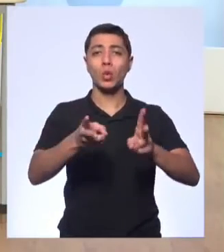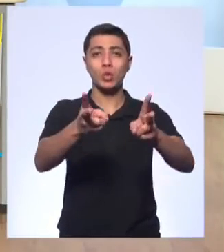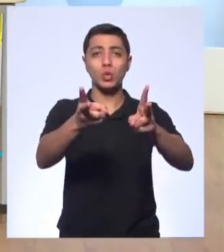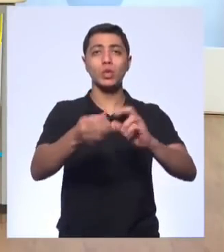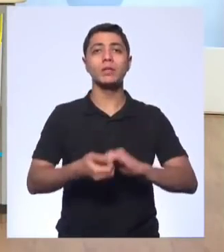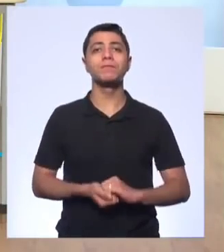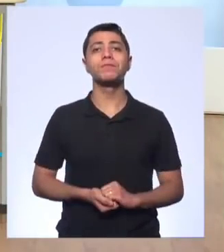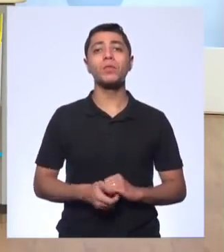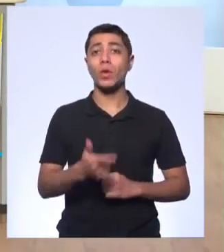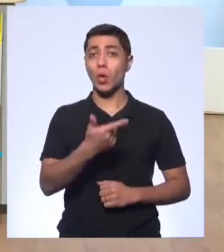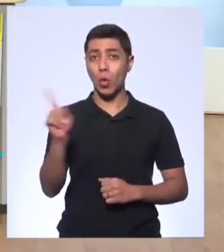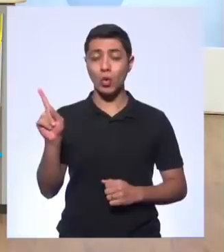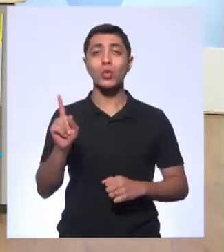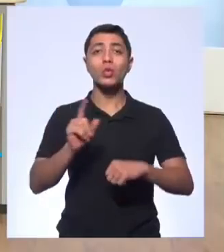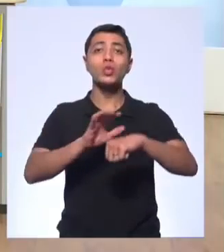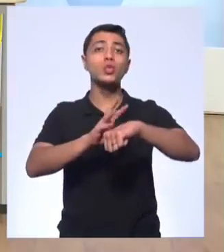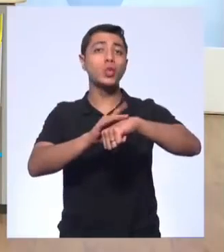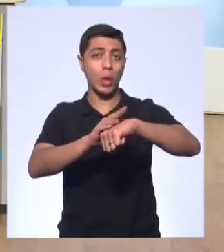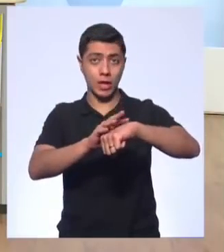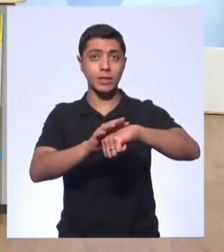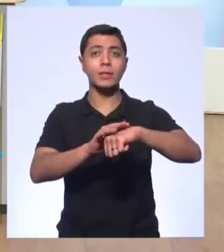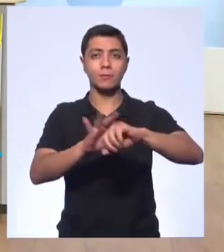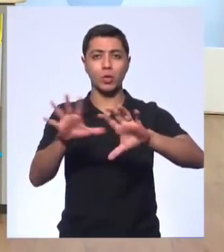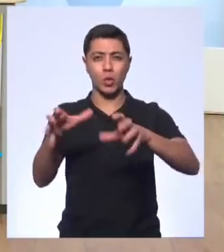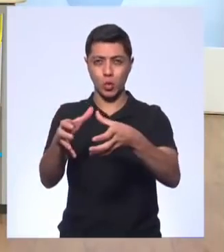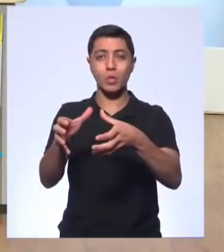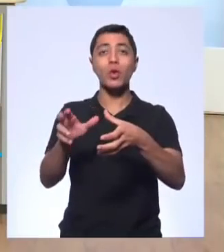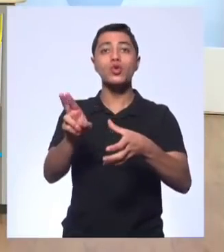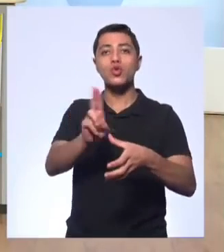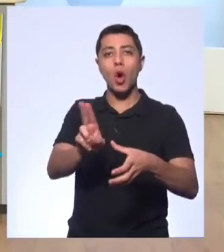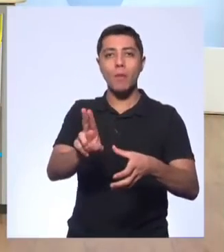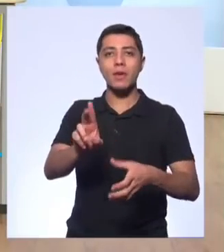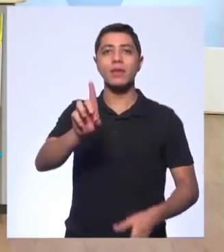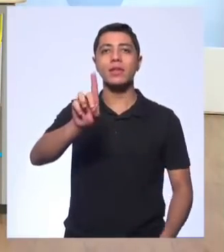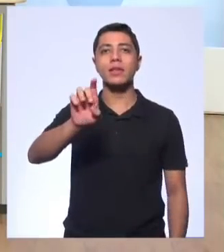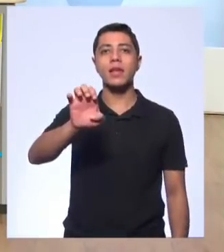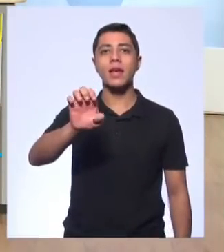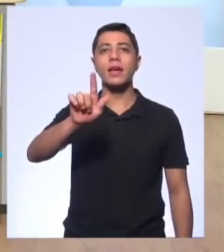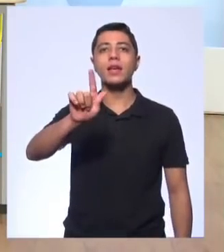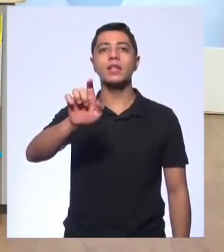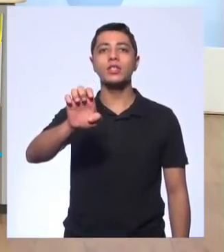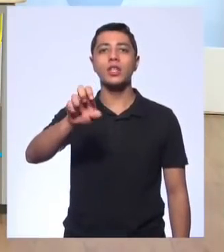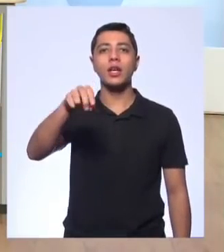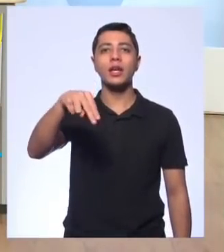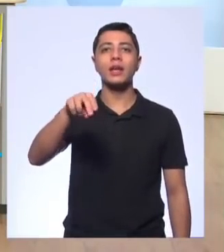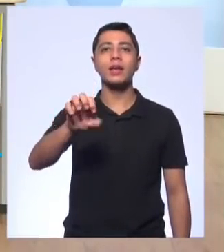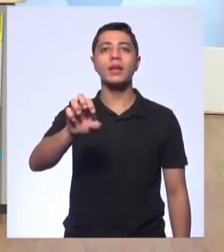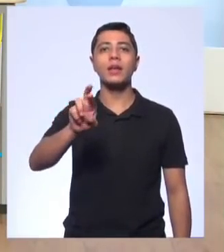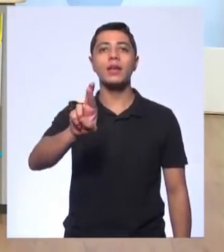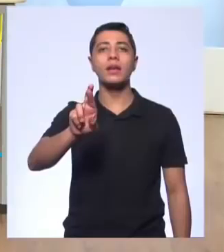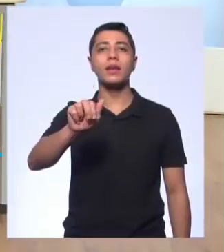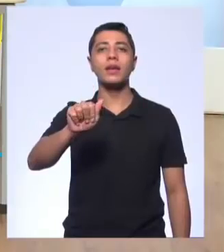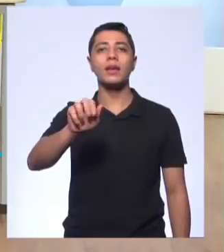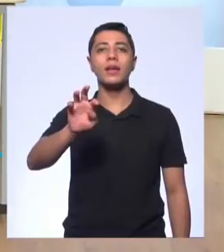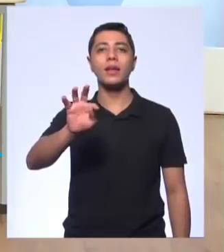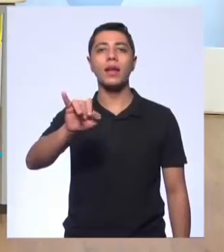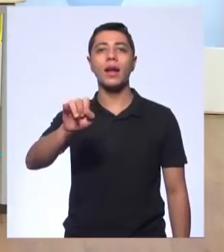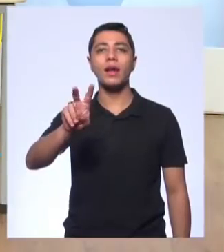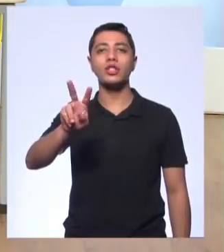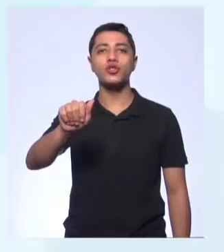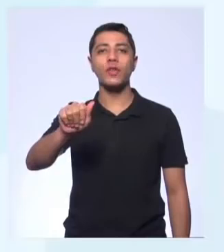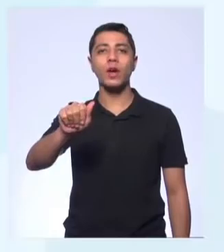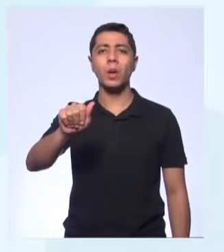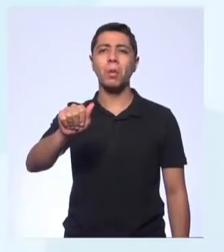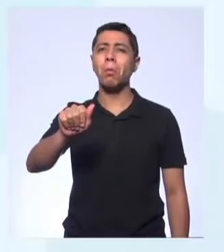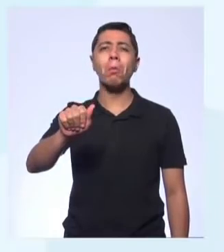doenças degenerativas. As doenças degenerativas são doenças que elas vão atingir um grupo celular,